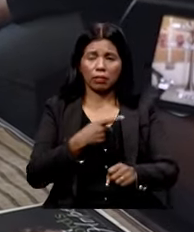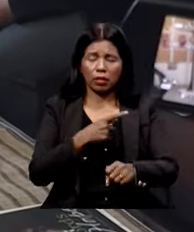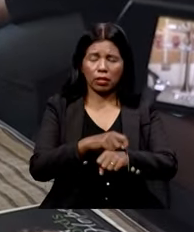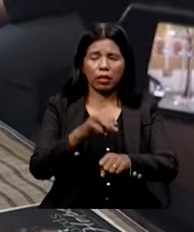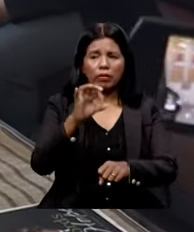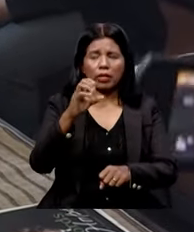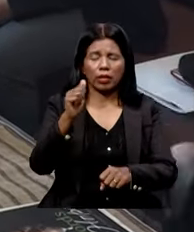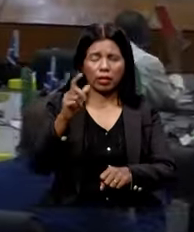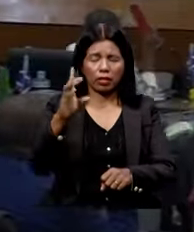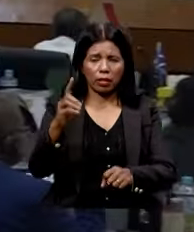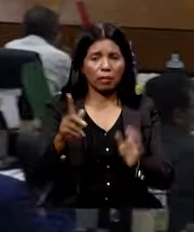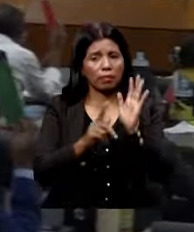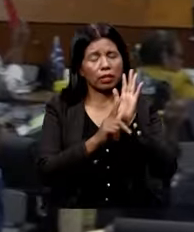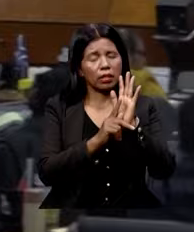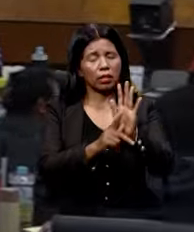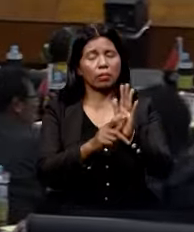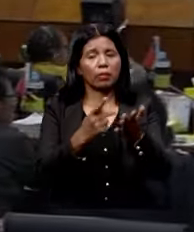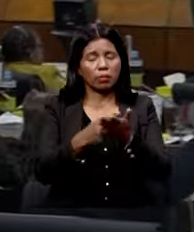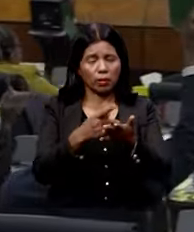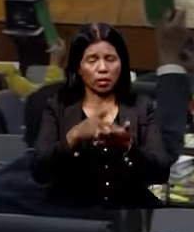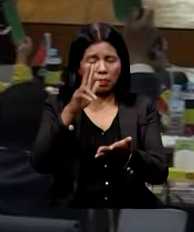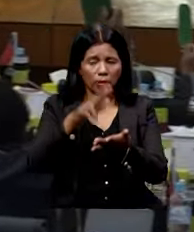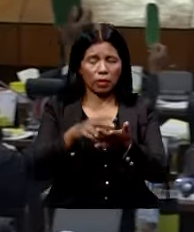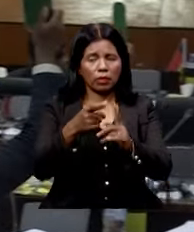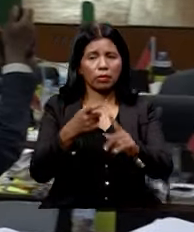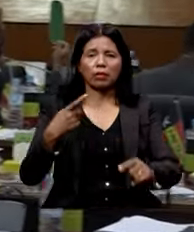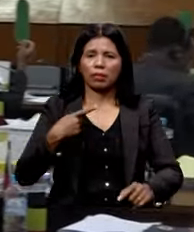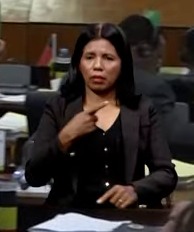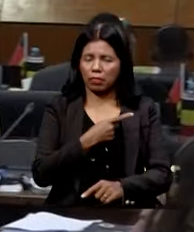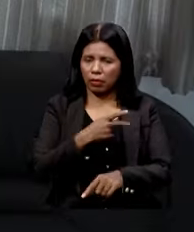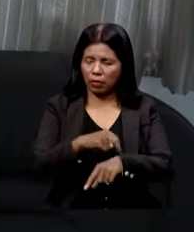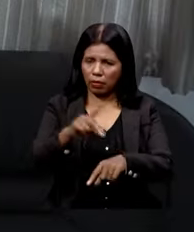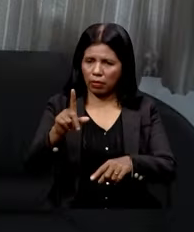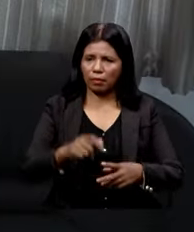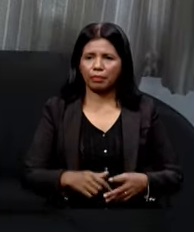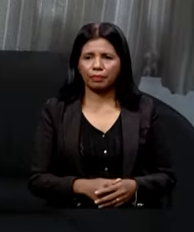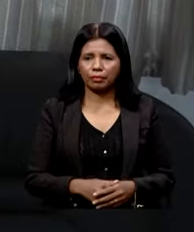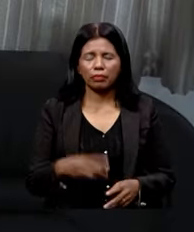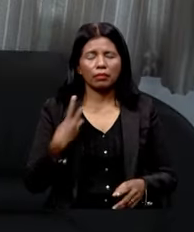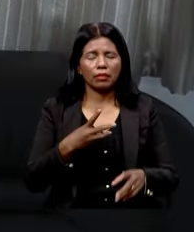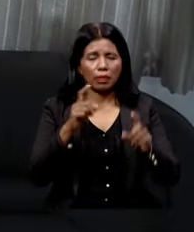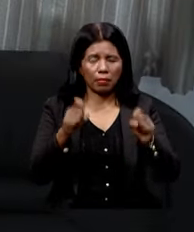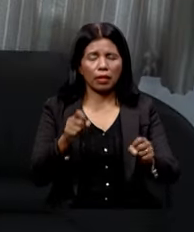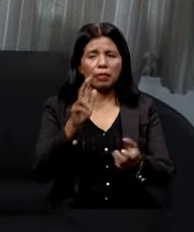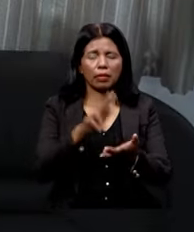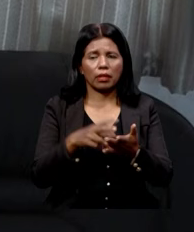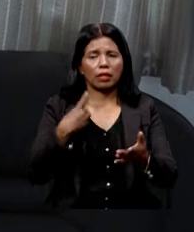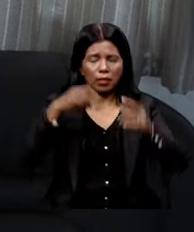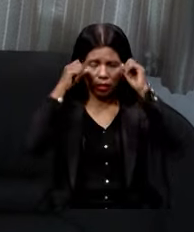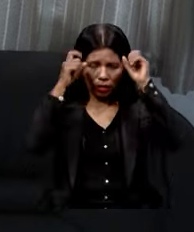Fernanda Leia, apresenta a proposta, nebe aprovado ou na Rússia Parlamento Nacional. A gente vê promulga, mas boate nebe a minha foda,